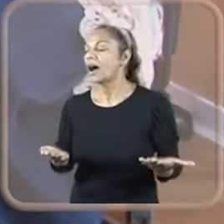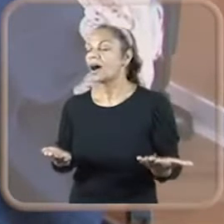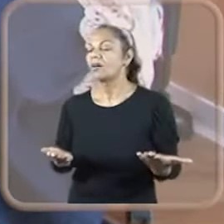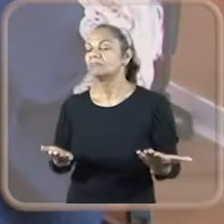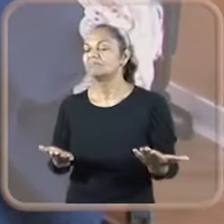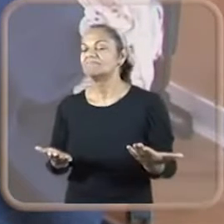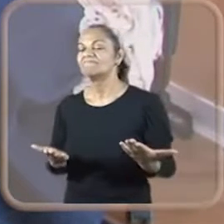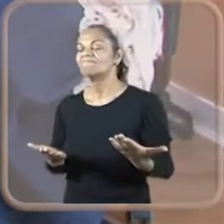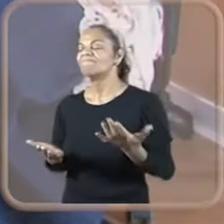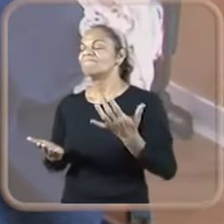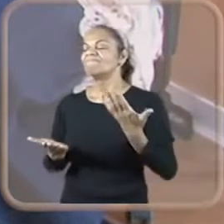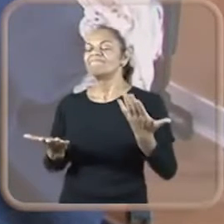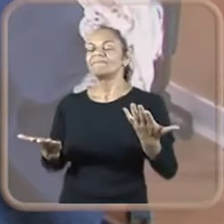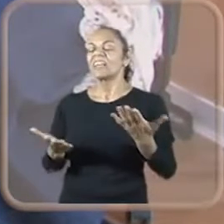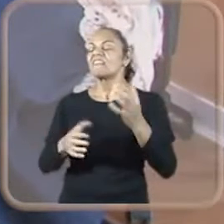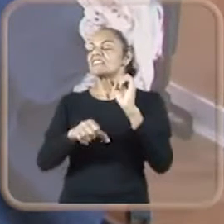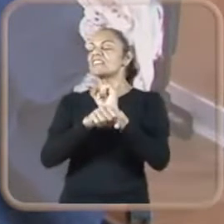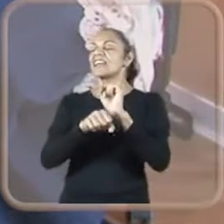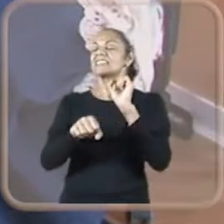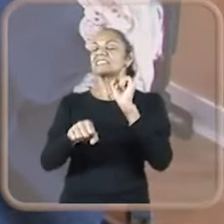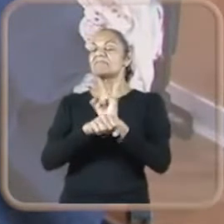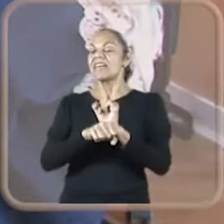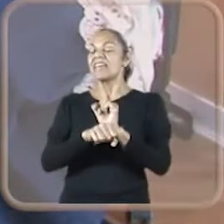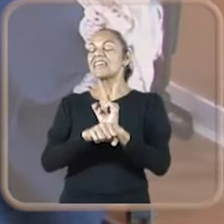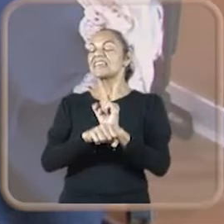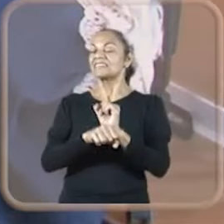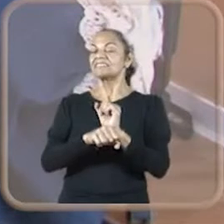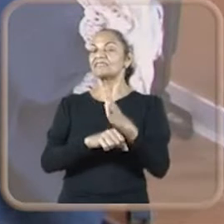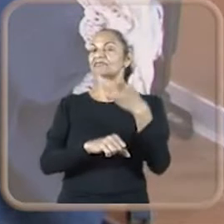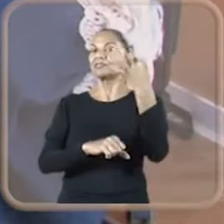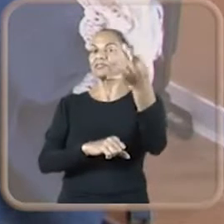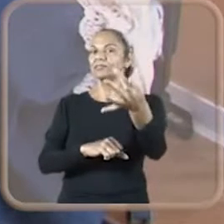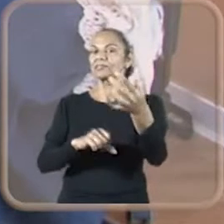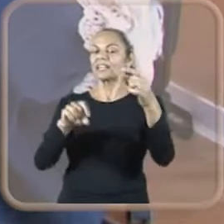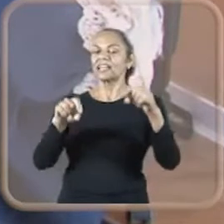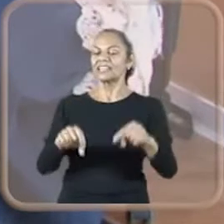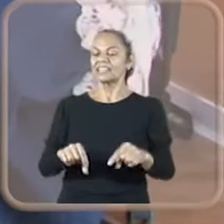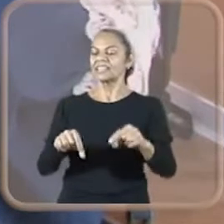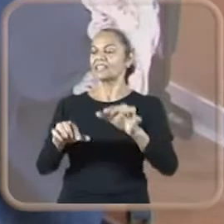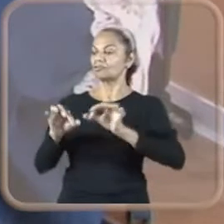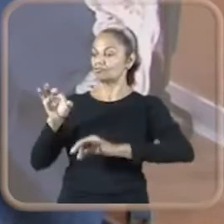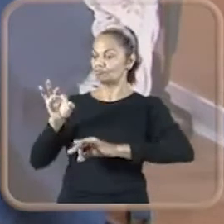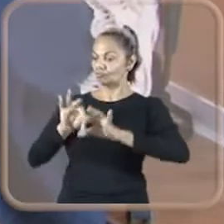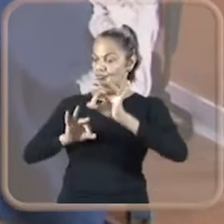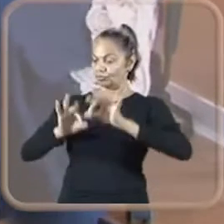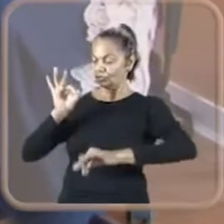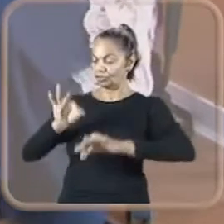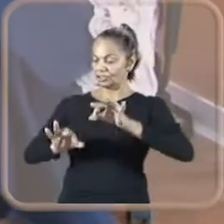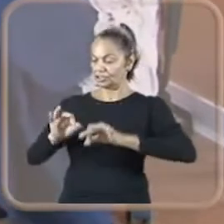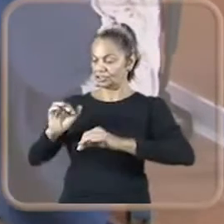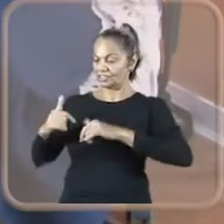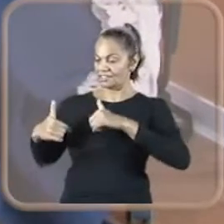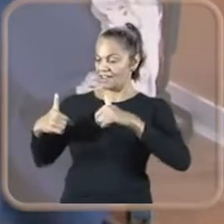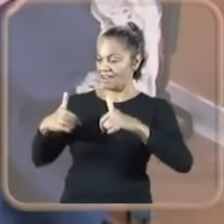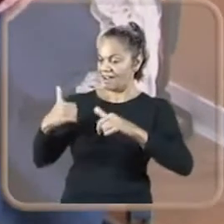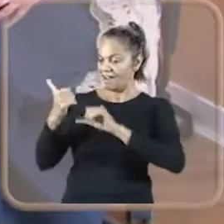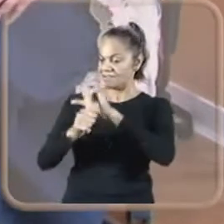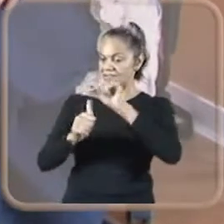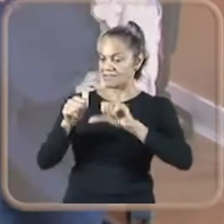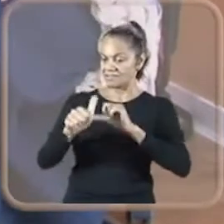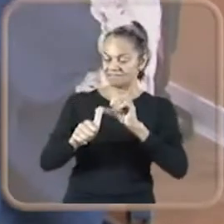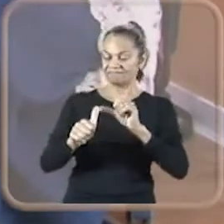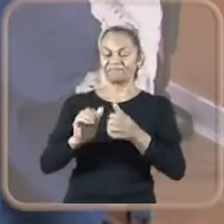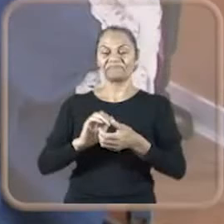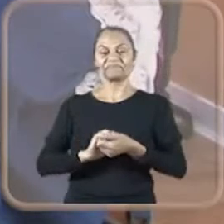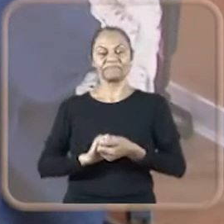quais são as suas expectativas para a chegada das práticas de justiça restaurativa aqui em Cariacica? A